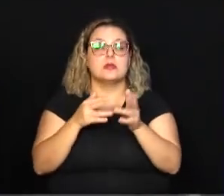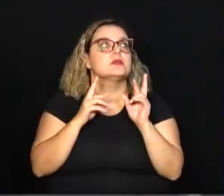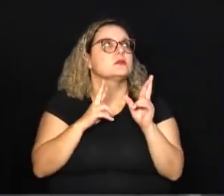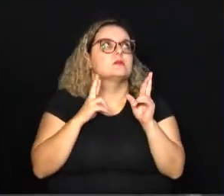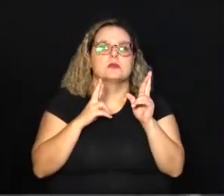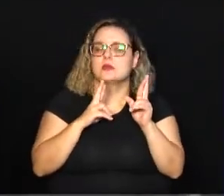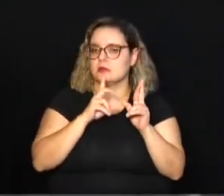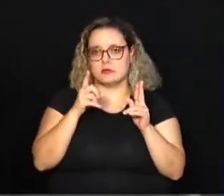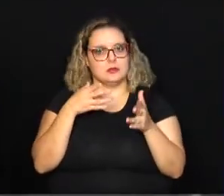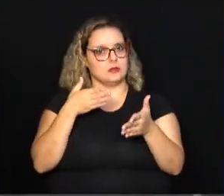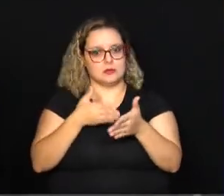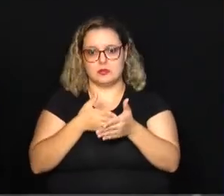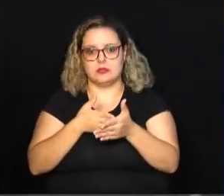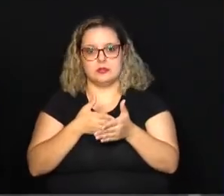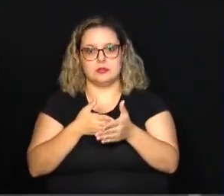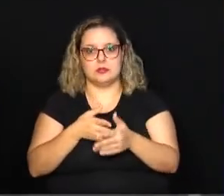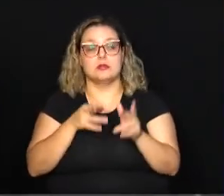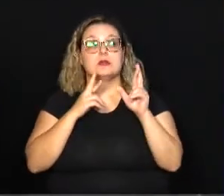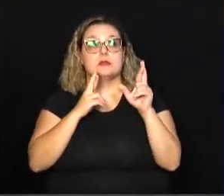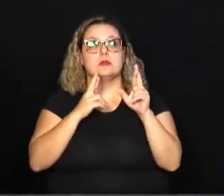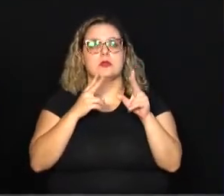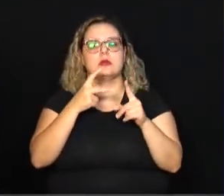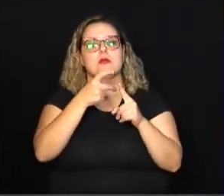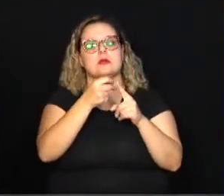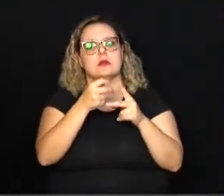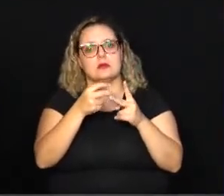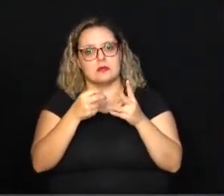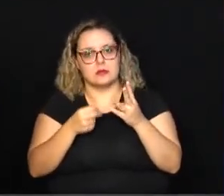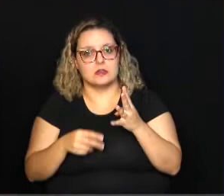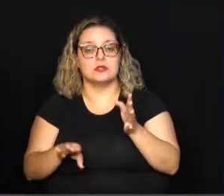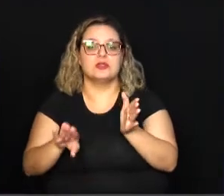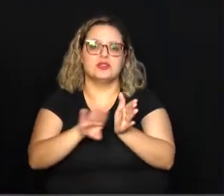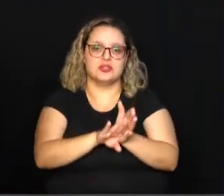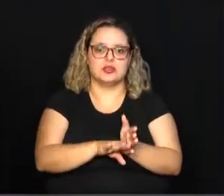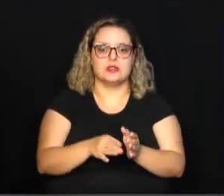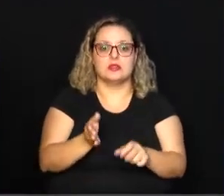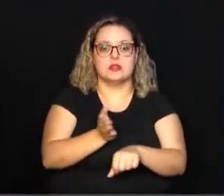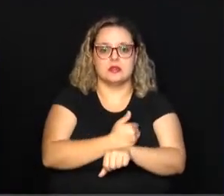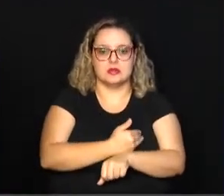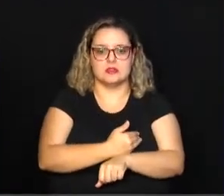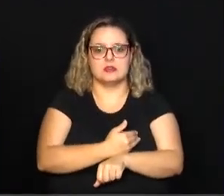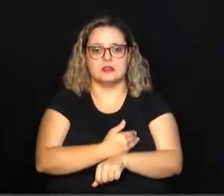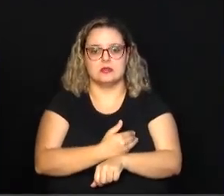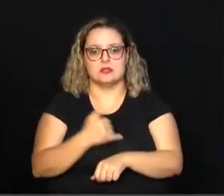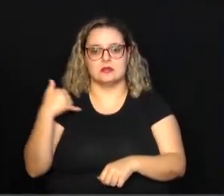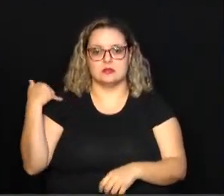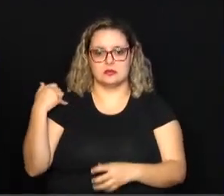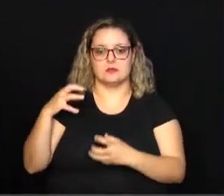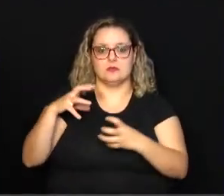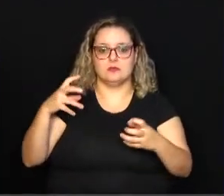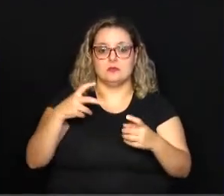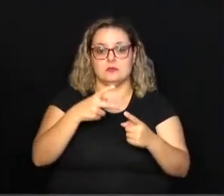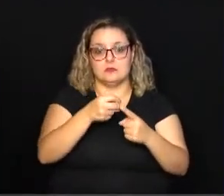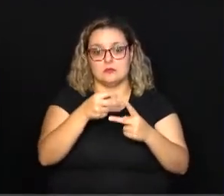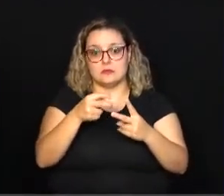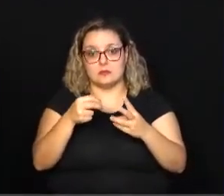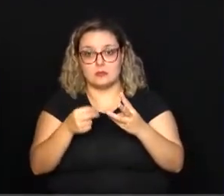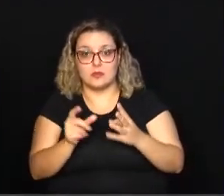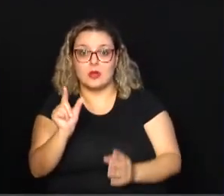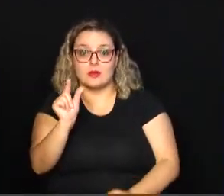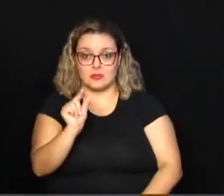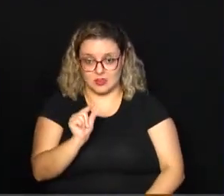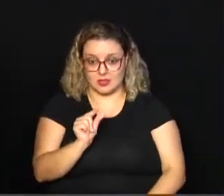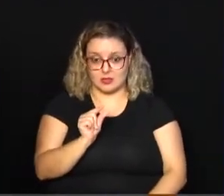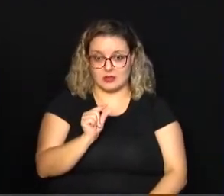sinceramente, espero que a vacina chegue antes, vacinando a população acima de 90 anos, que é uma amostragem pequena,